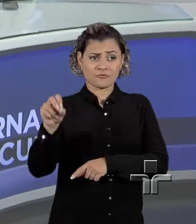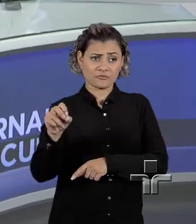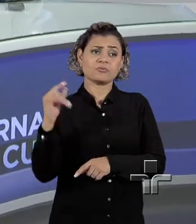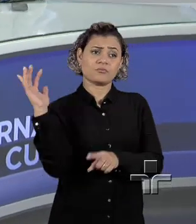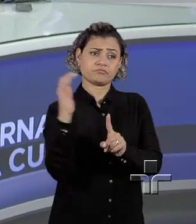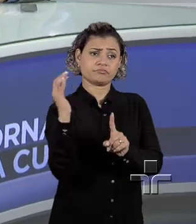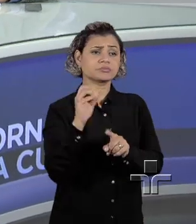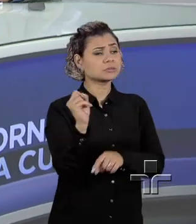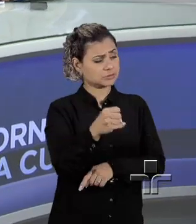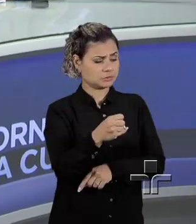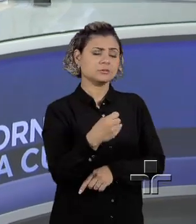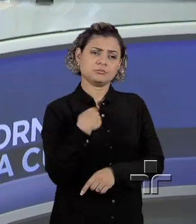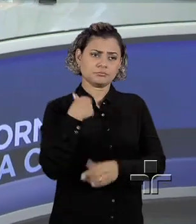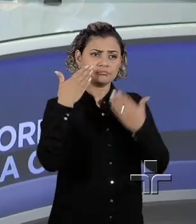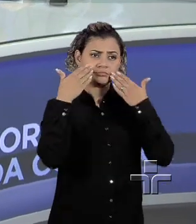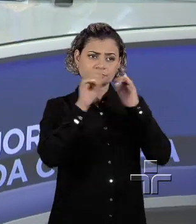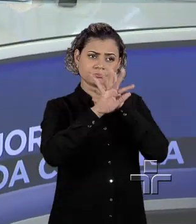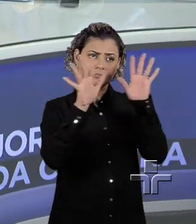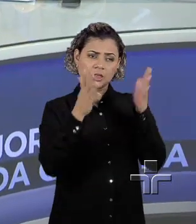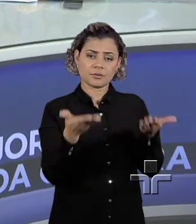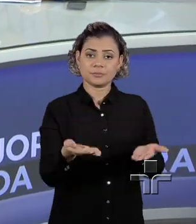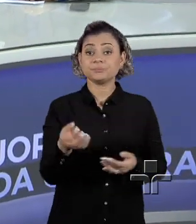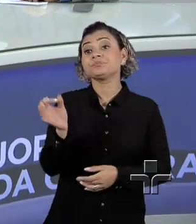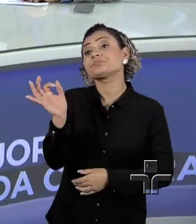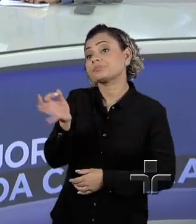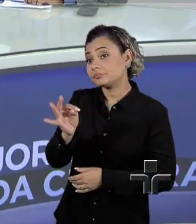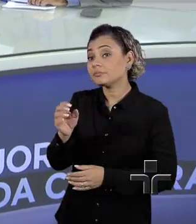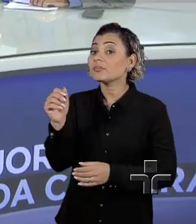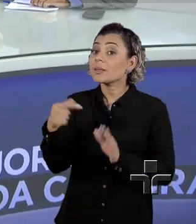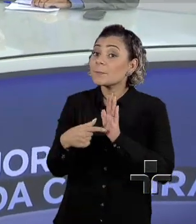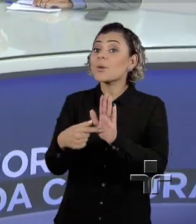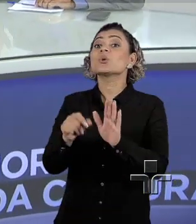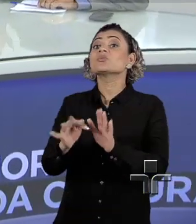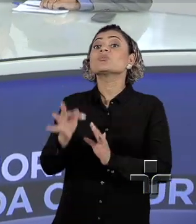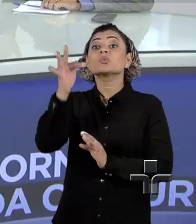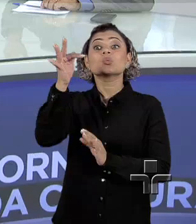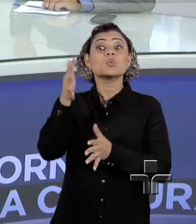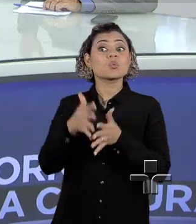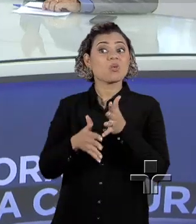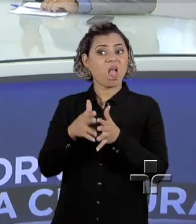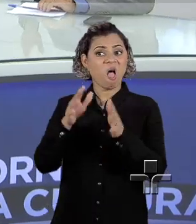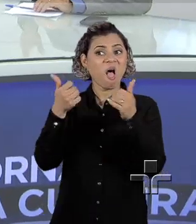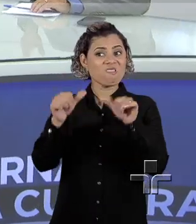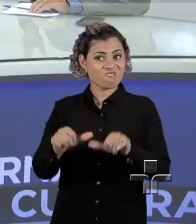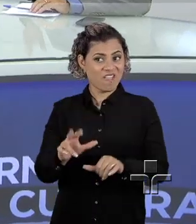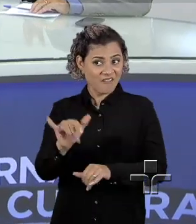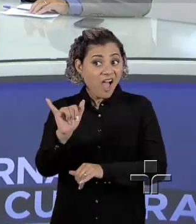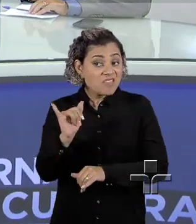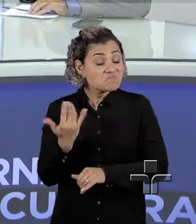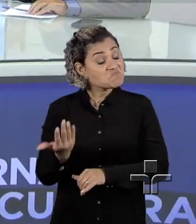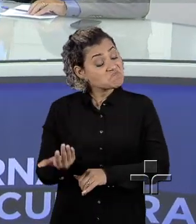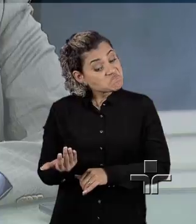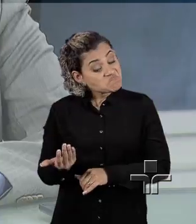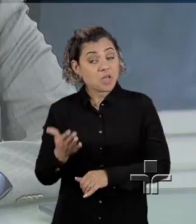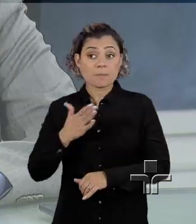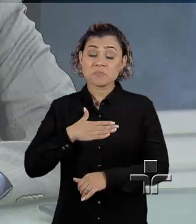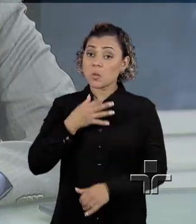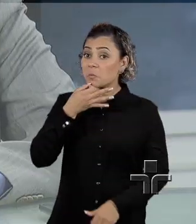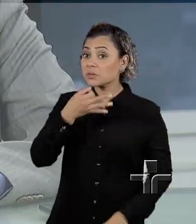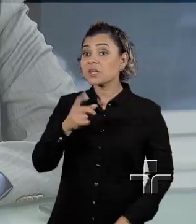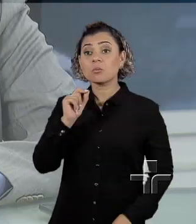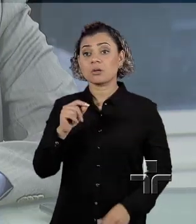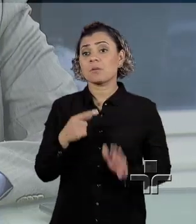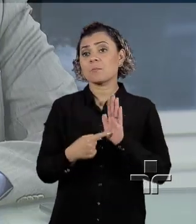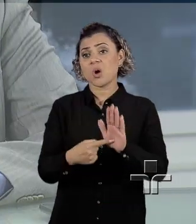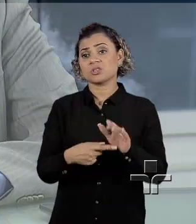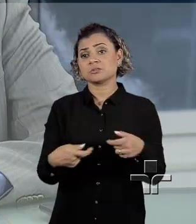Isso fica claro. E sinaliza um futuro meio sombrio. Porquanto isso, na minha visão, acirra